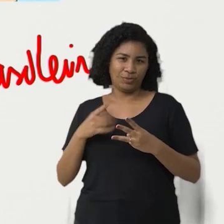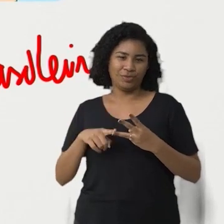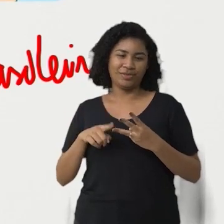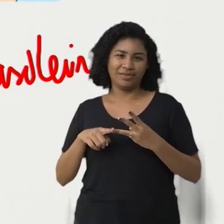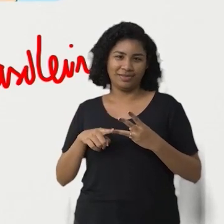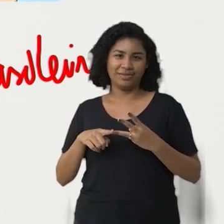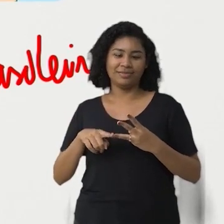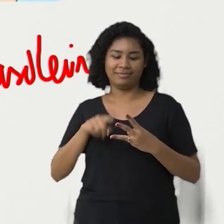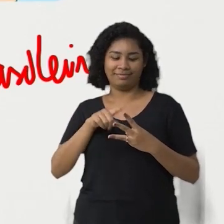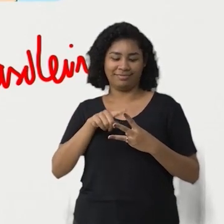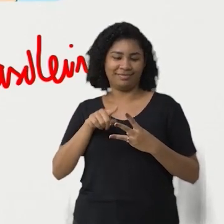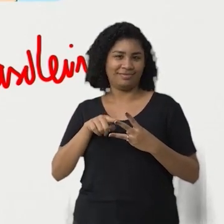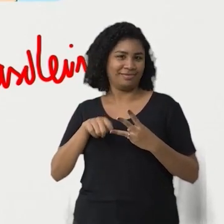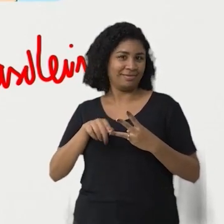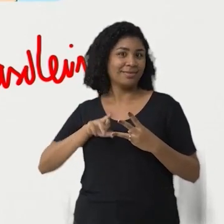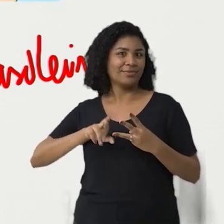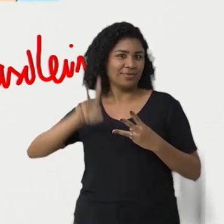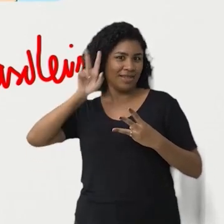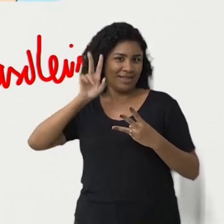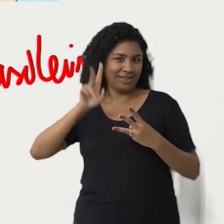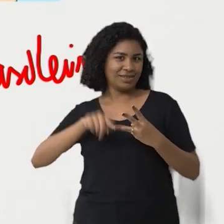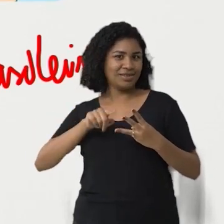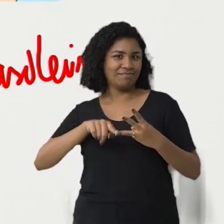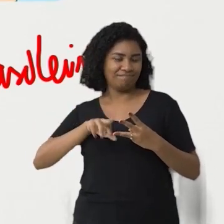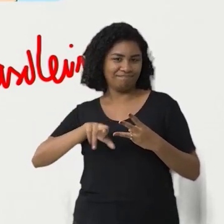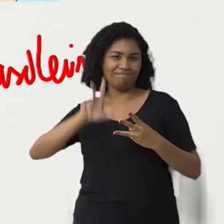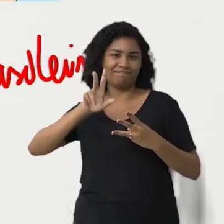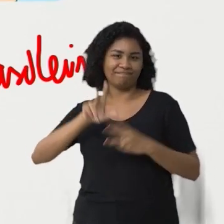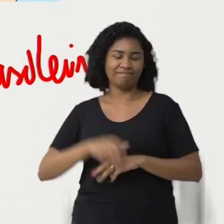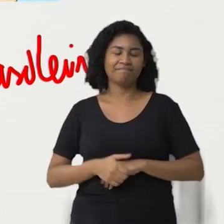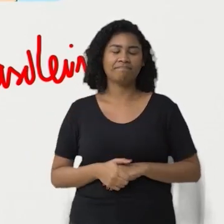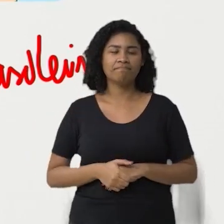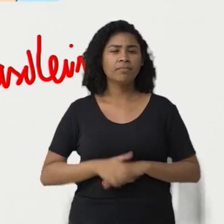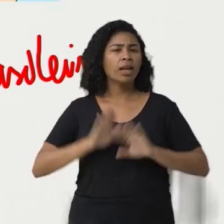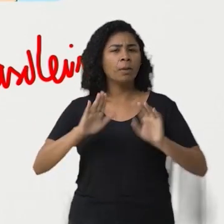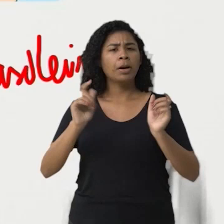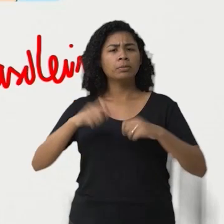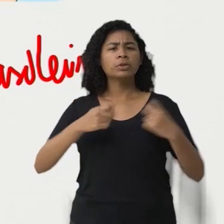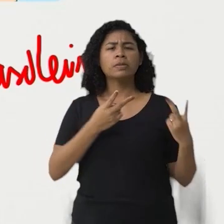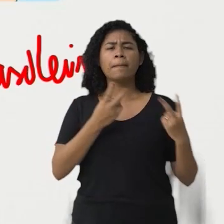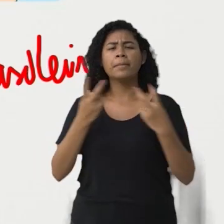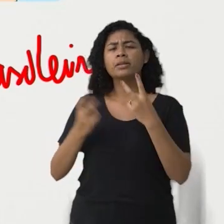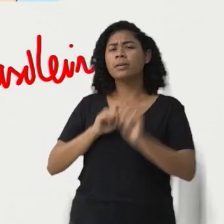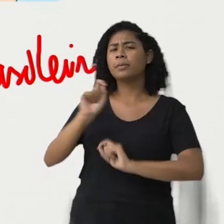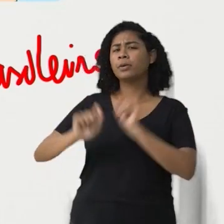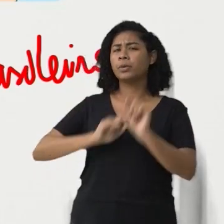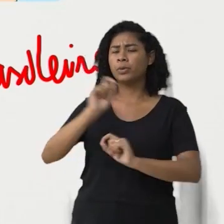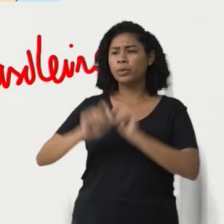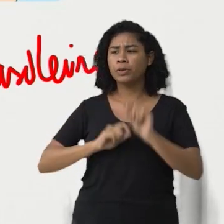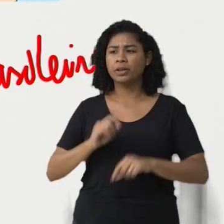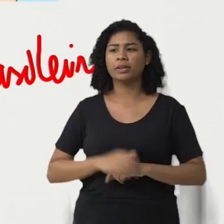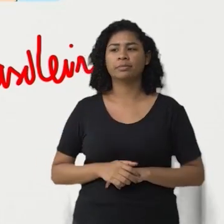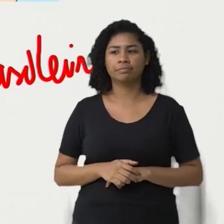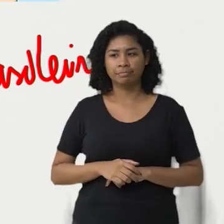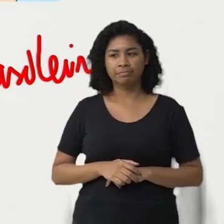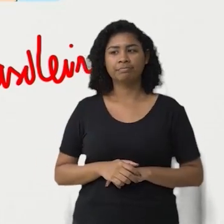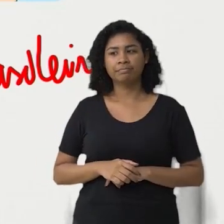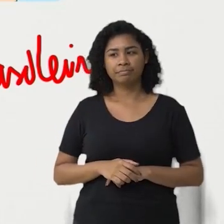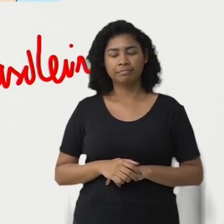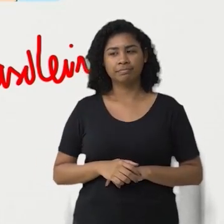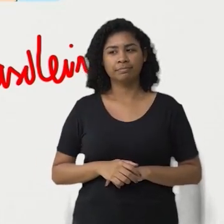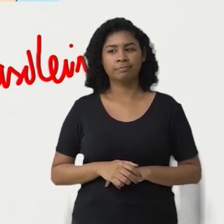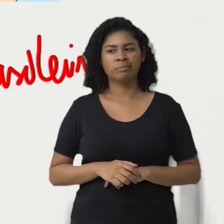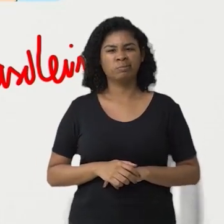tanto das Guianas quanto os brasileiros. Então, gente, o que te observa? Que vai vir água,